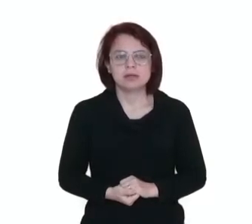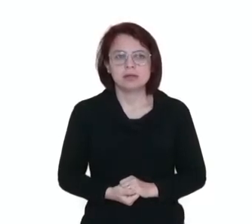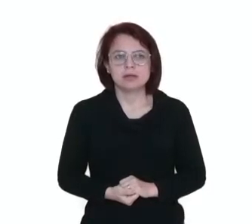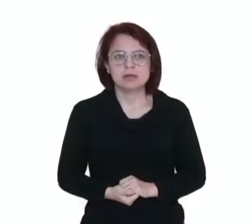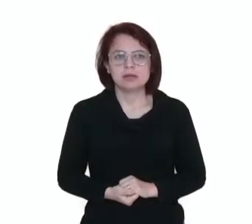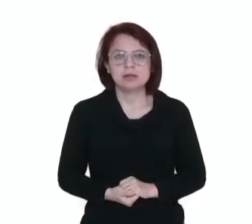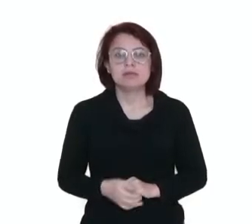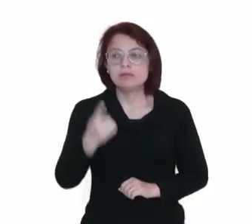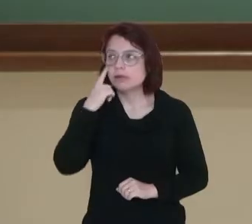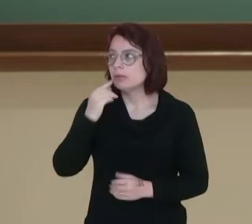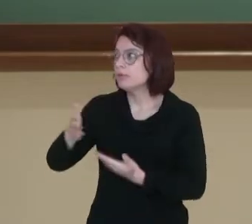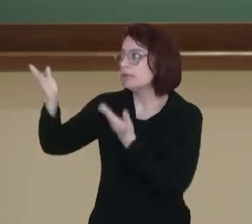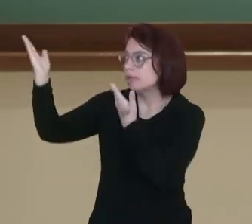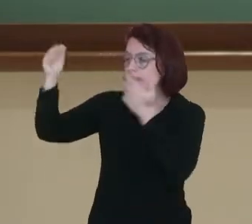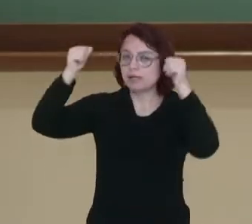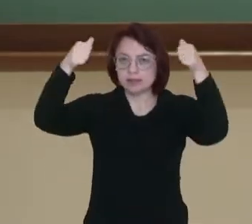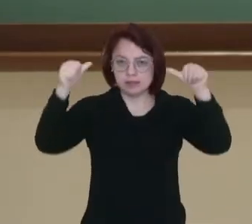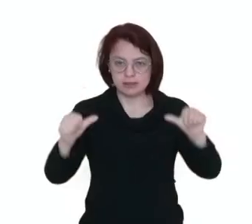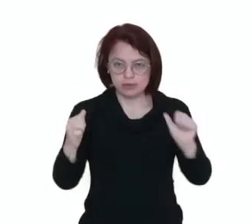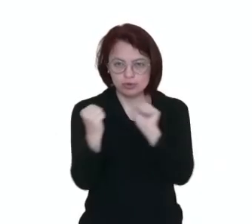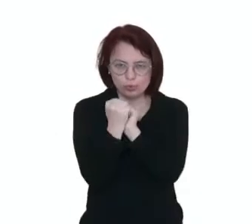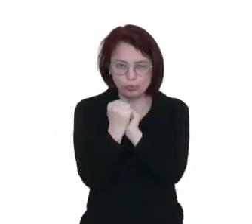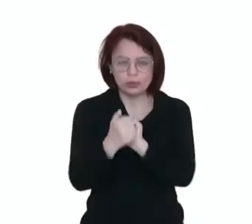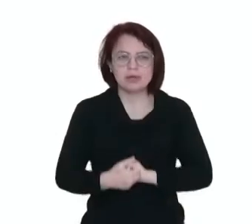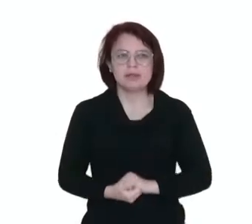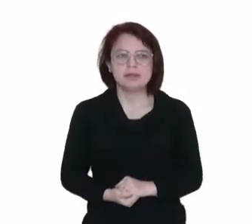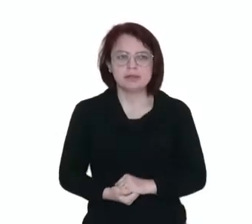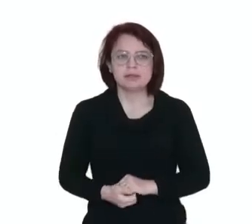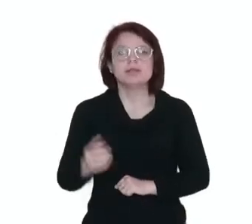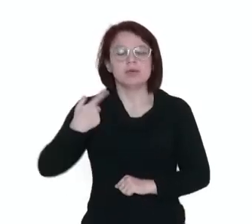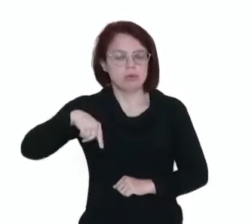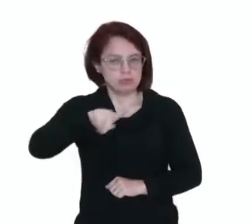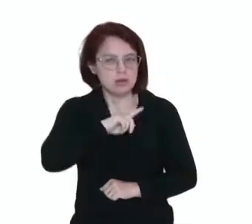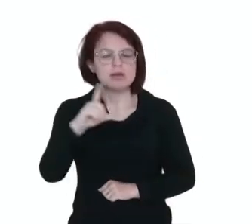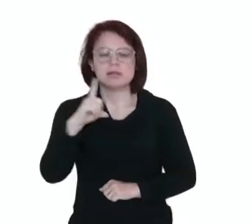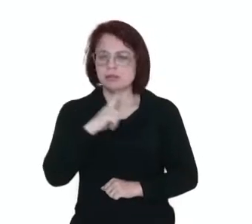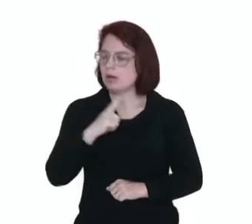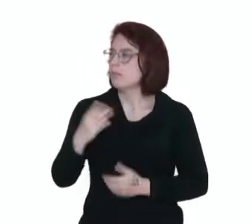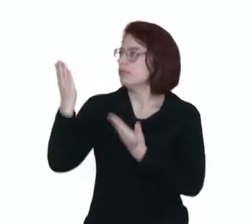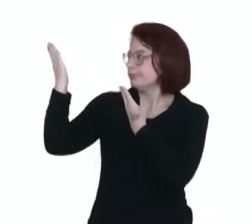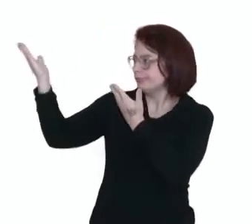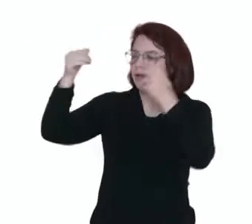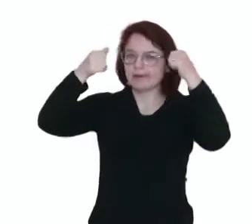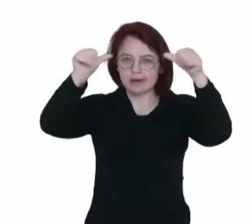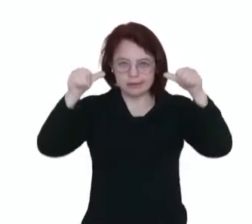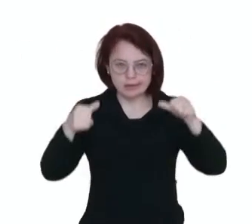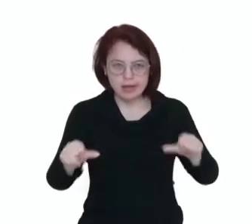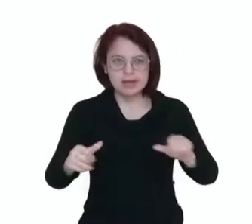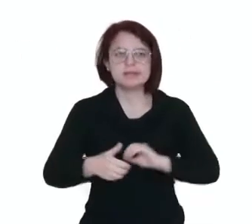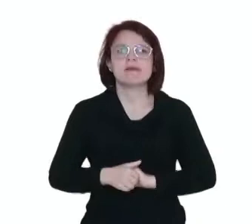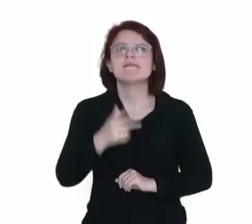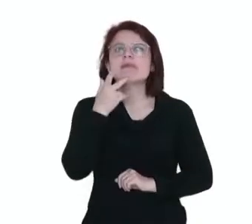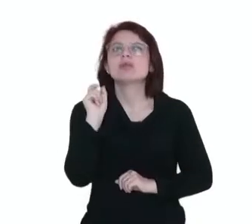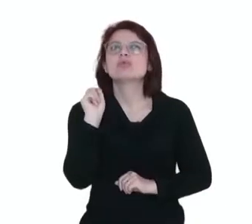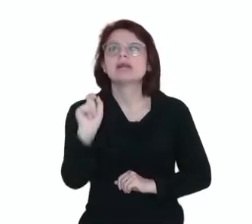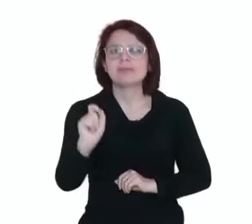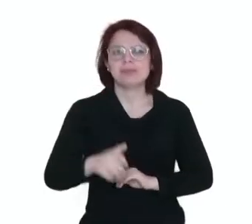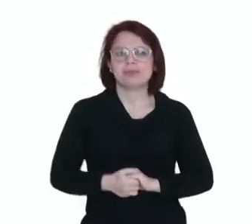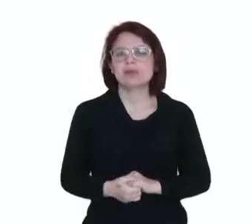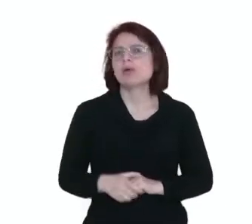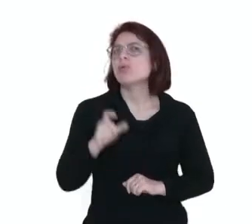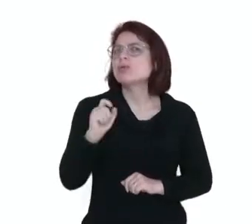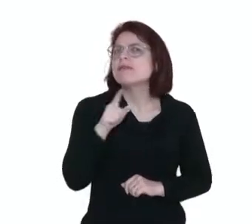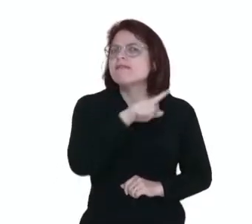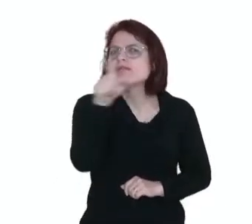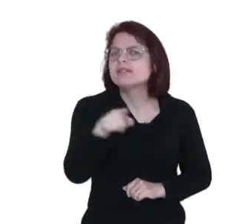Vamos ler o cartaz de campanha aqui juntos? Então, nós temos ali um cartaz de campanha, diz o seguinte: o que você